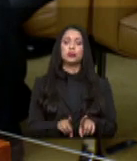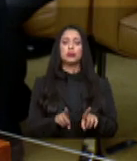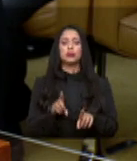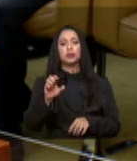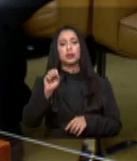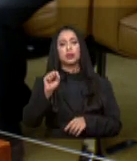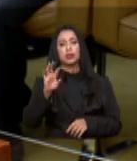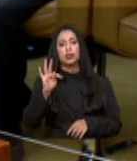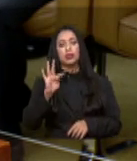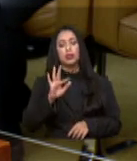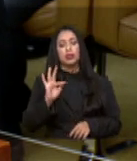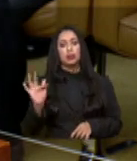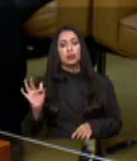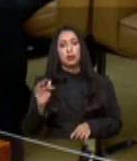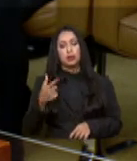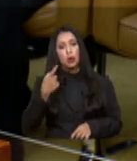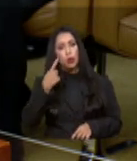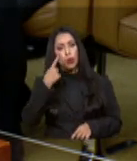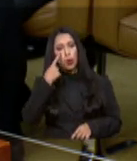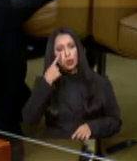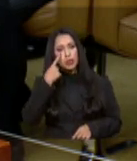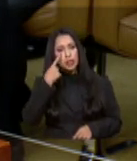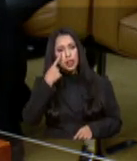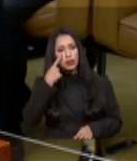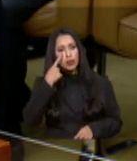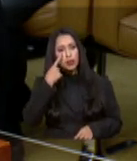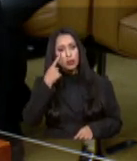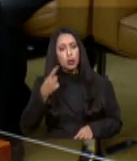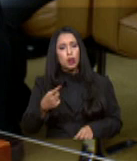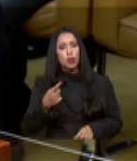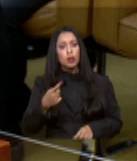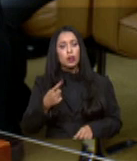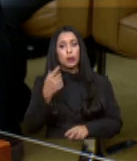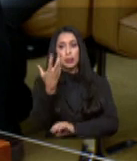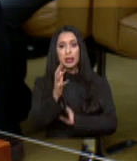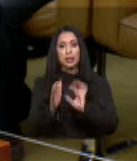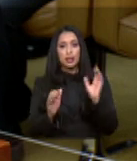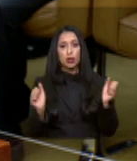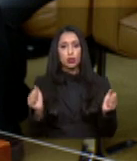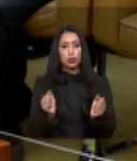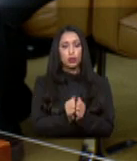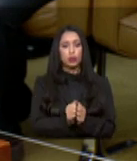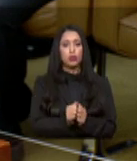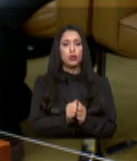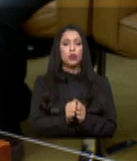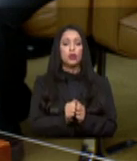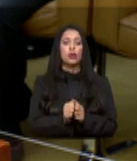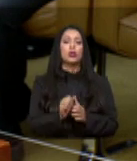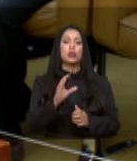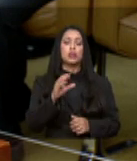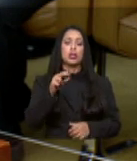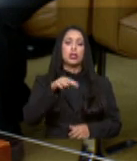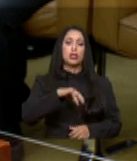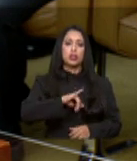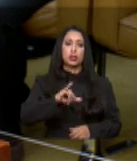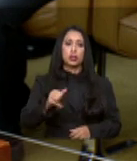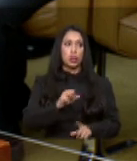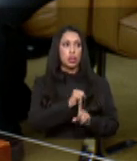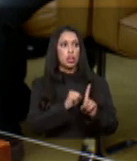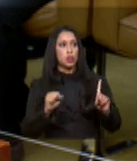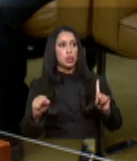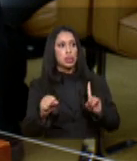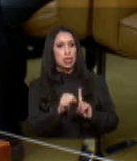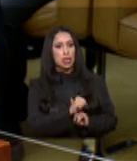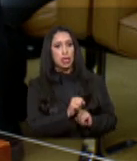Corte pela criação do Observatório Socioambiental junto ao CNJ, que permite que a sociedade civil, inclusive, participe, trazendo